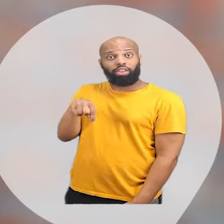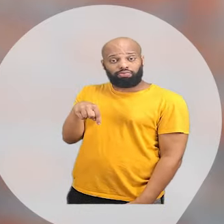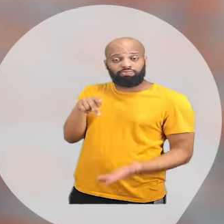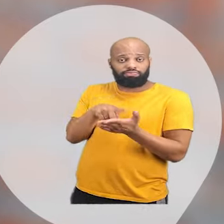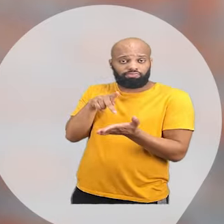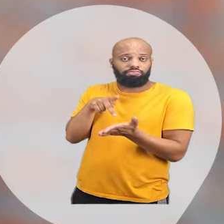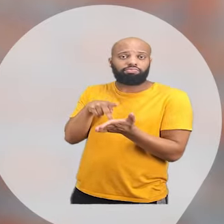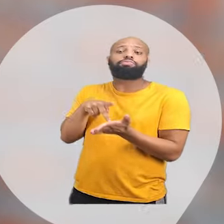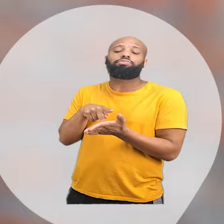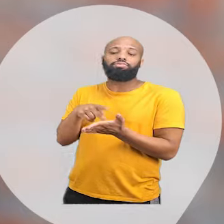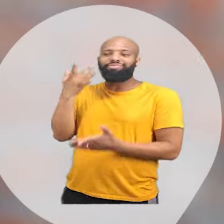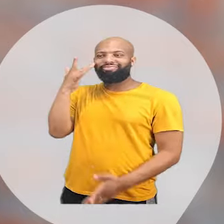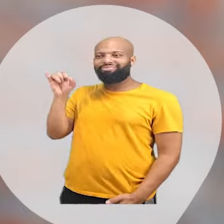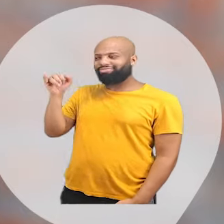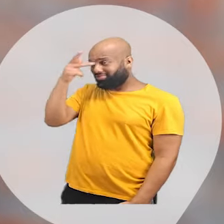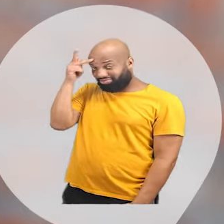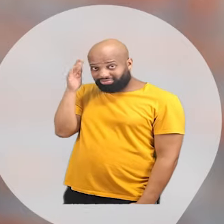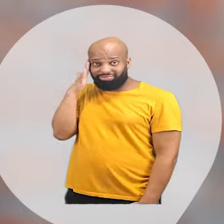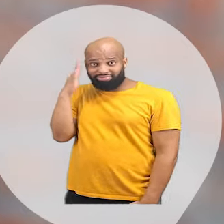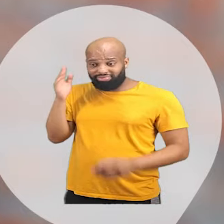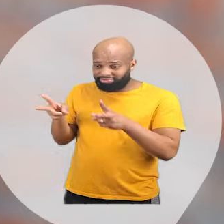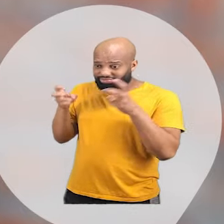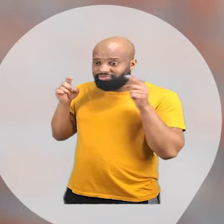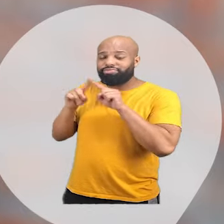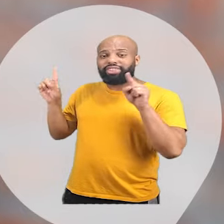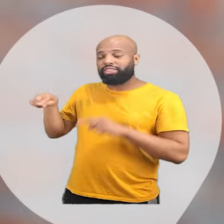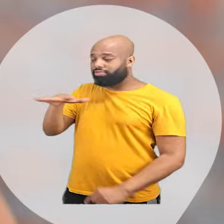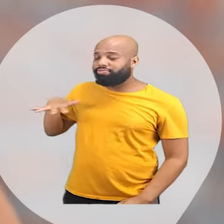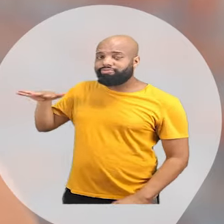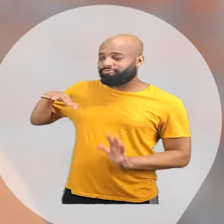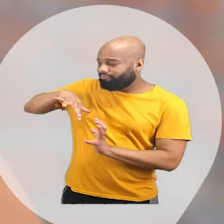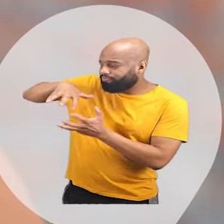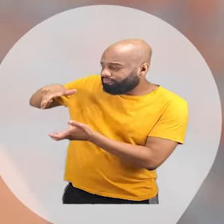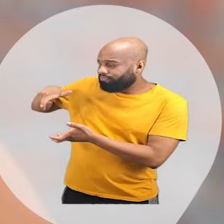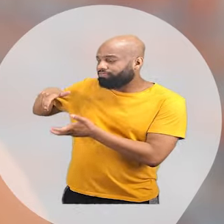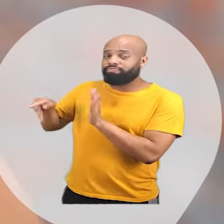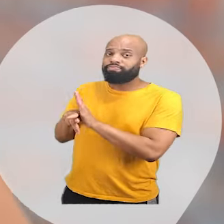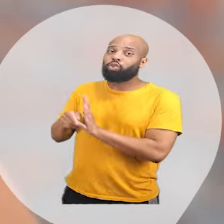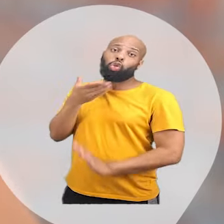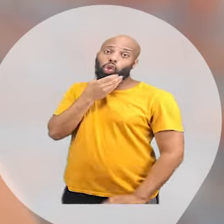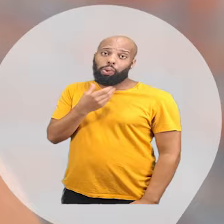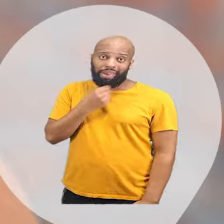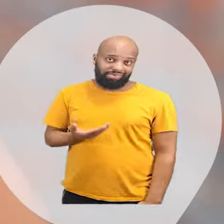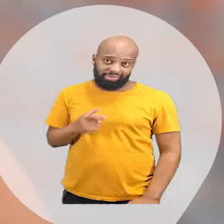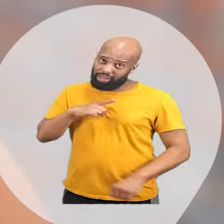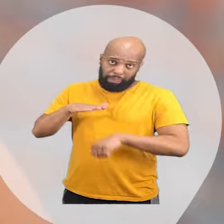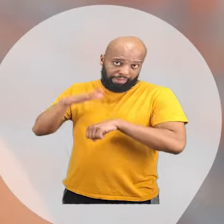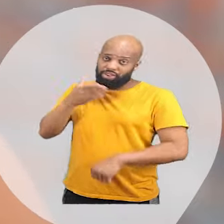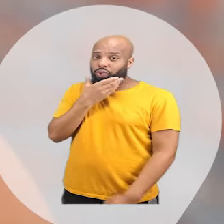por incrível que pareça não sei se as pessoas têm a maioria dessa percepção mas é um mundo muito de homem